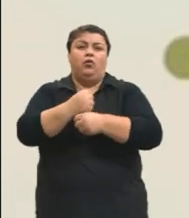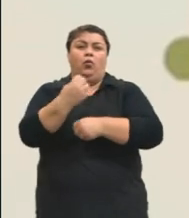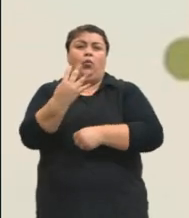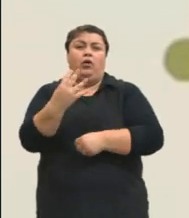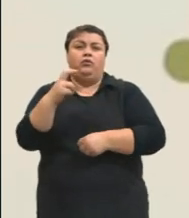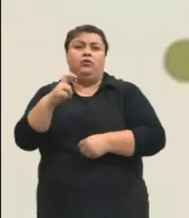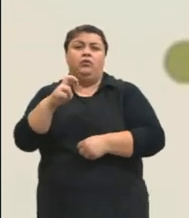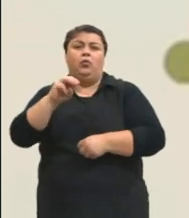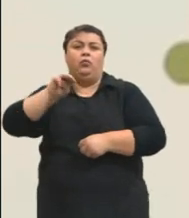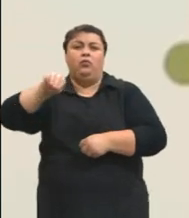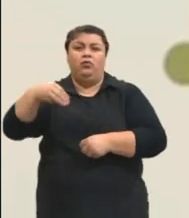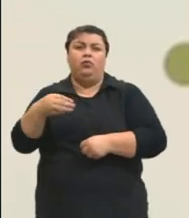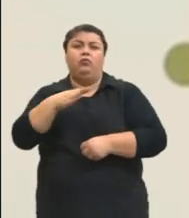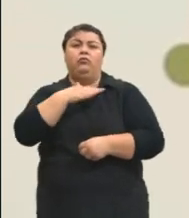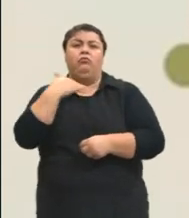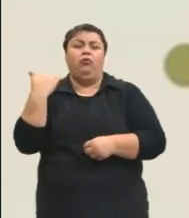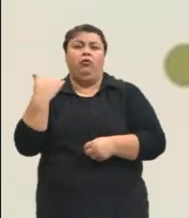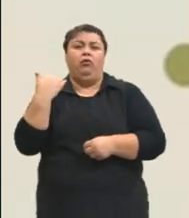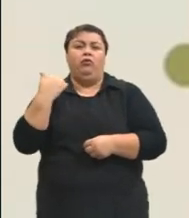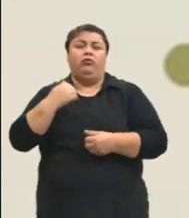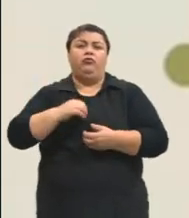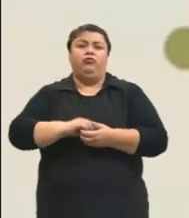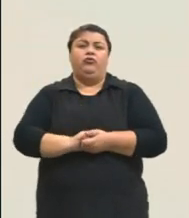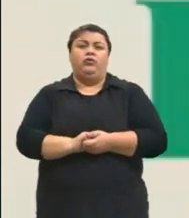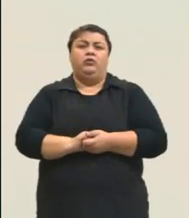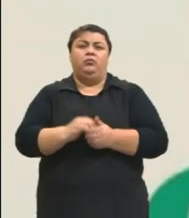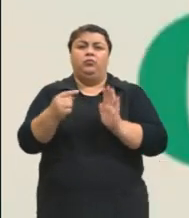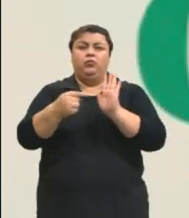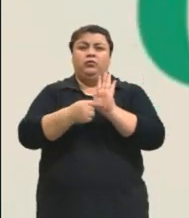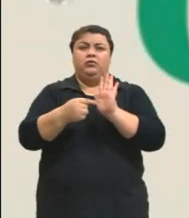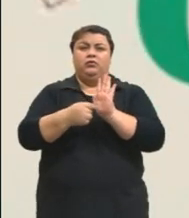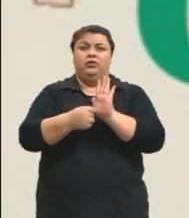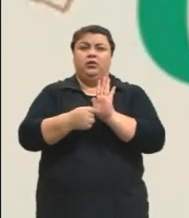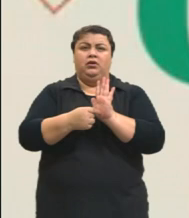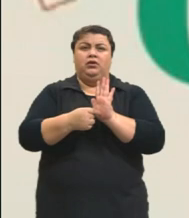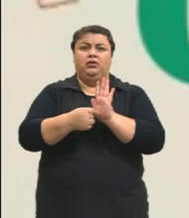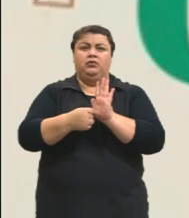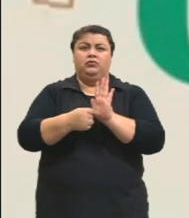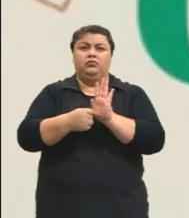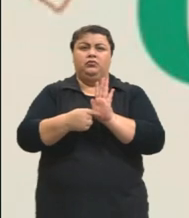de mortes, segundo a Organização Mundial da Saúde.